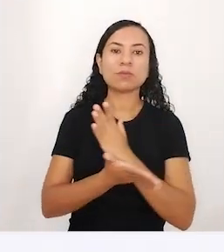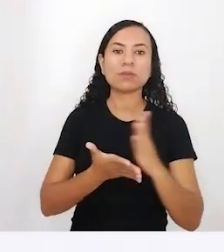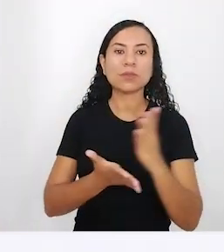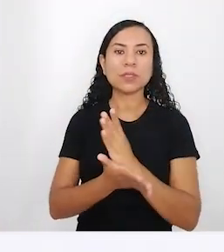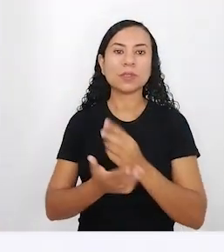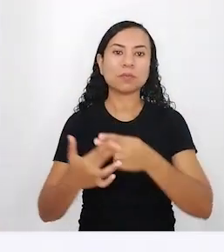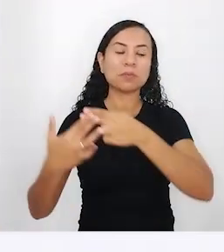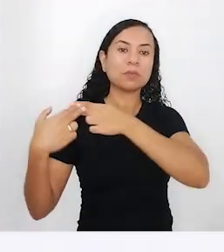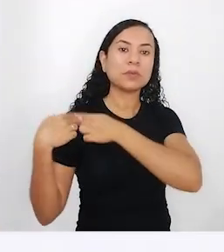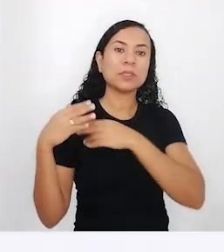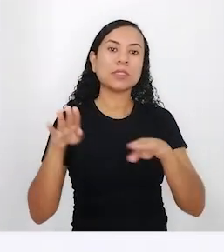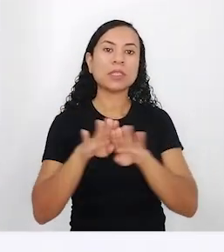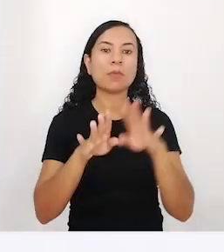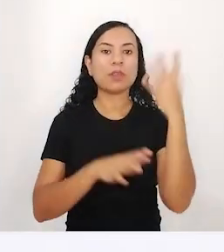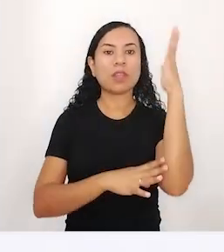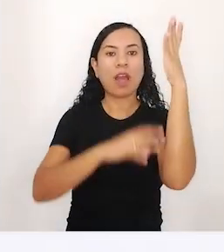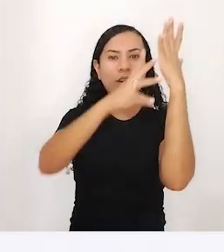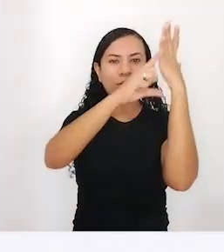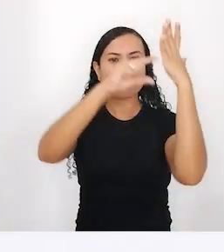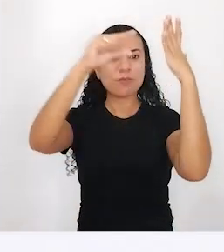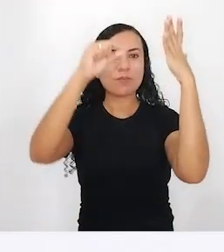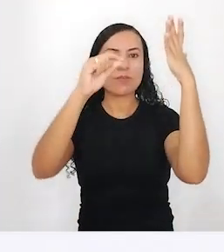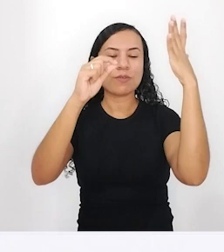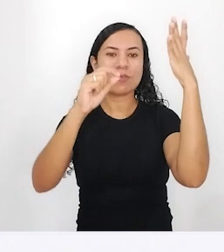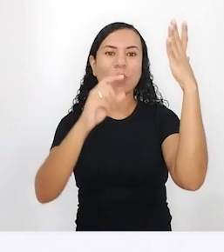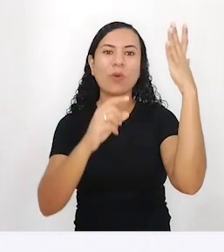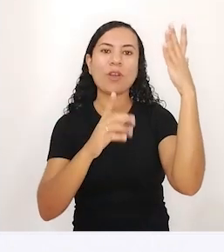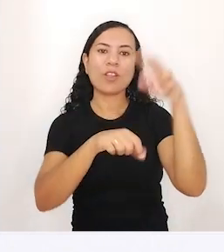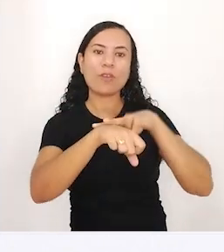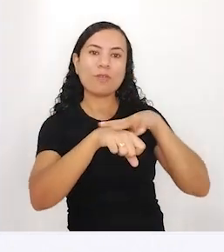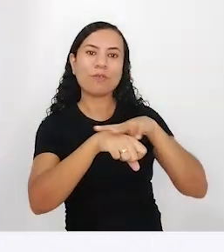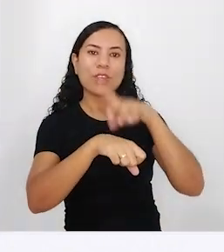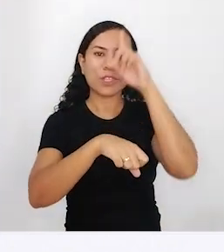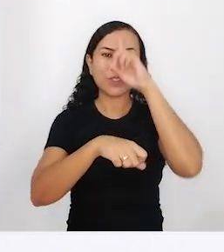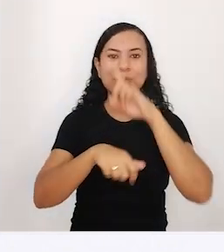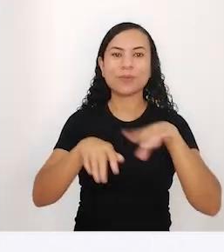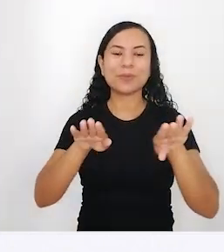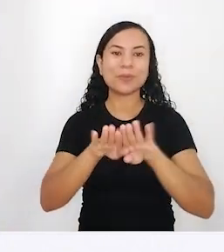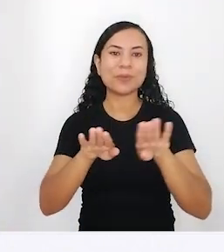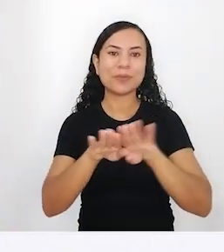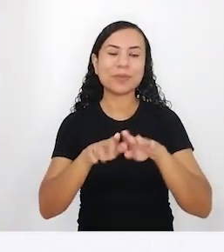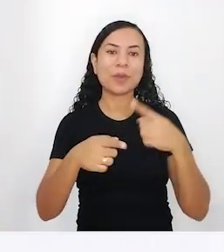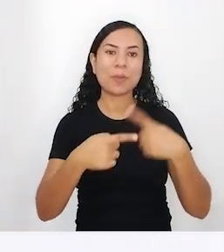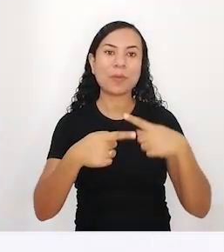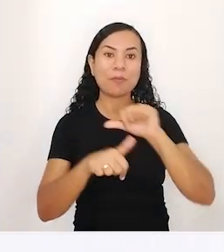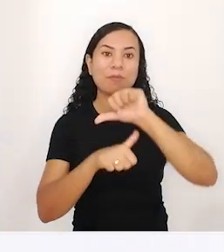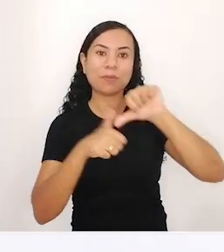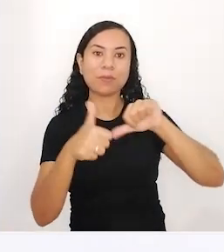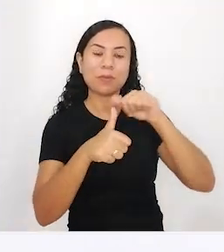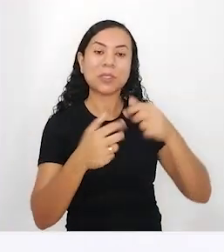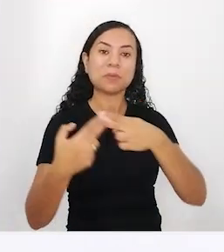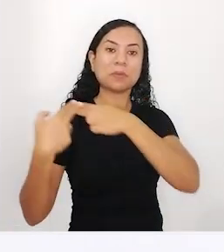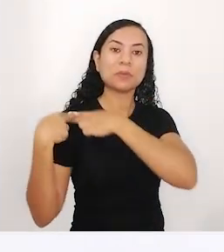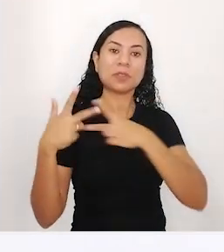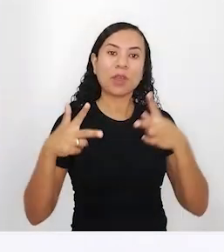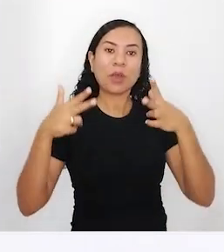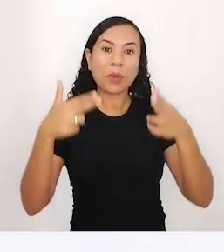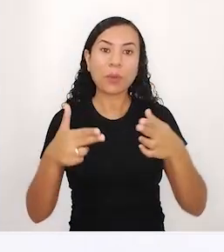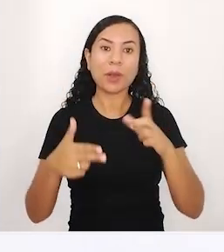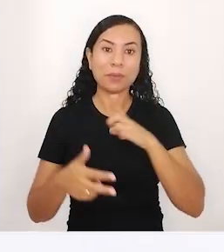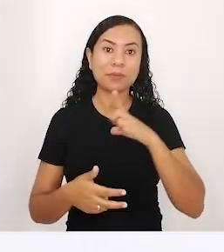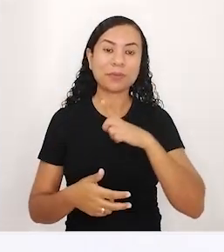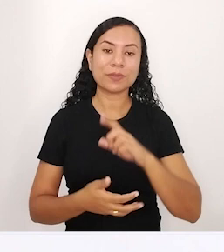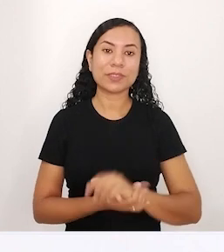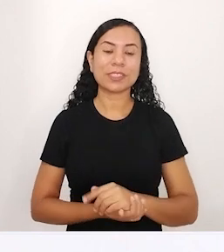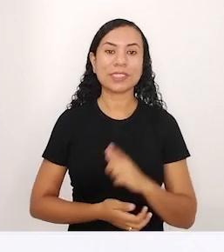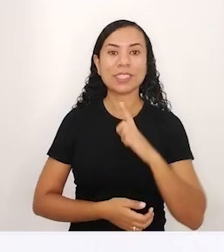mais amarelas e avermelhadas. Acontece também a produção de óleos essenciais e componentes de aroma e sabor. A atividade